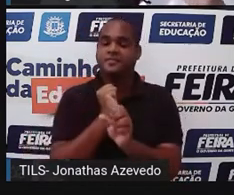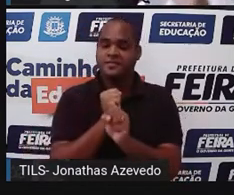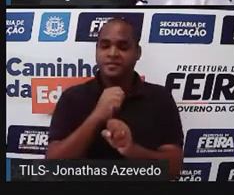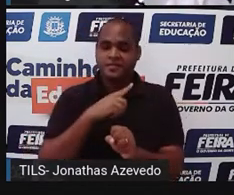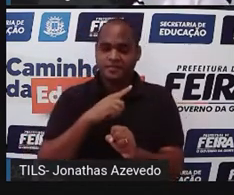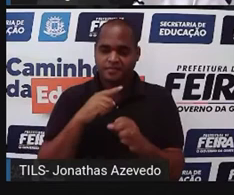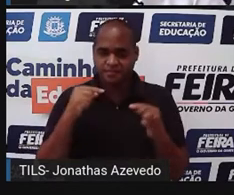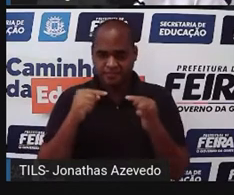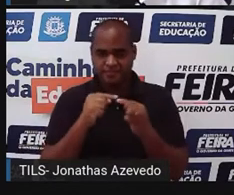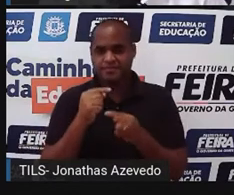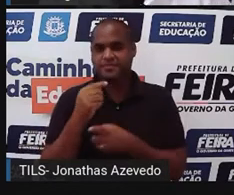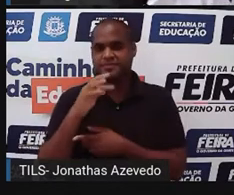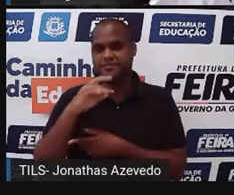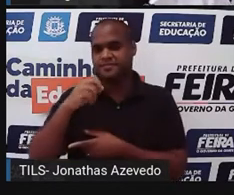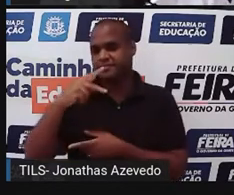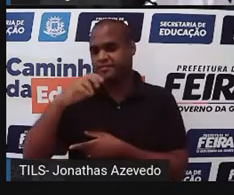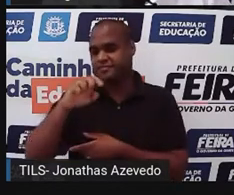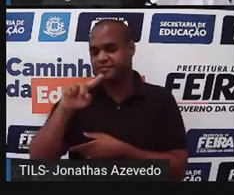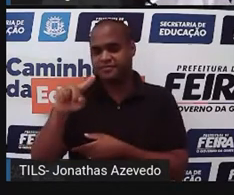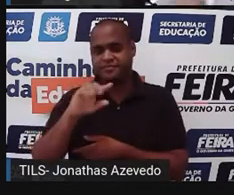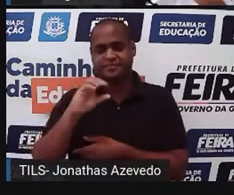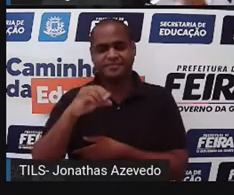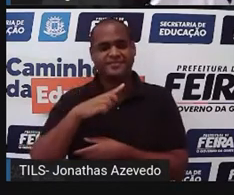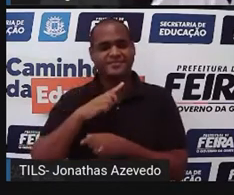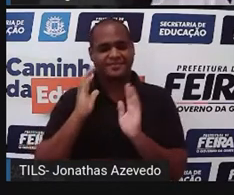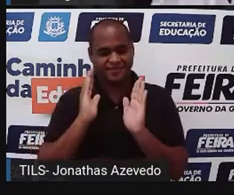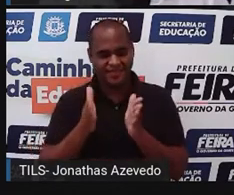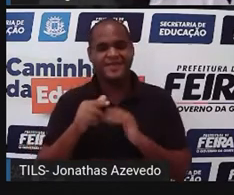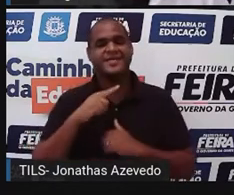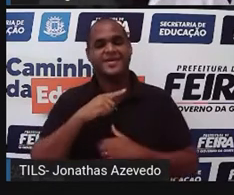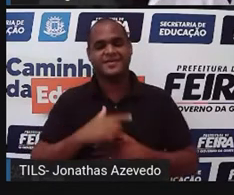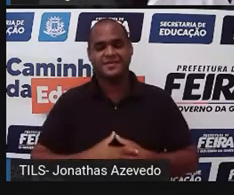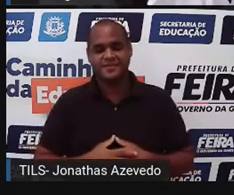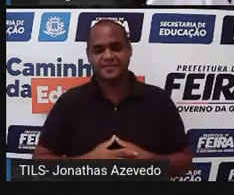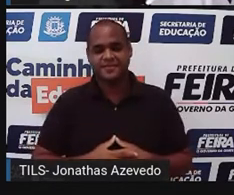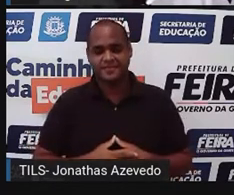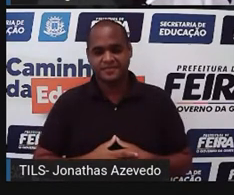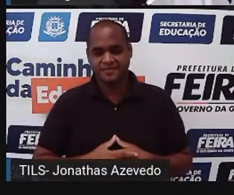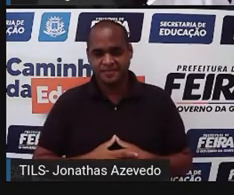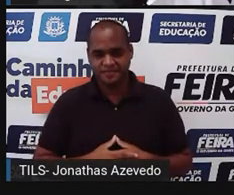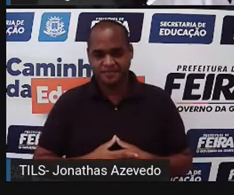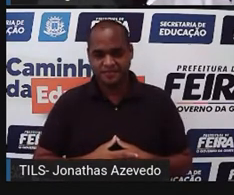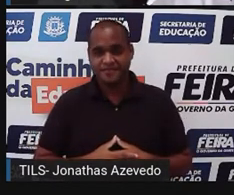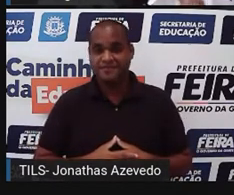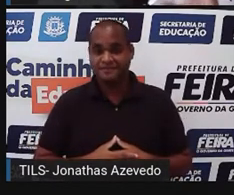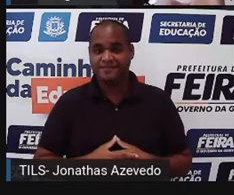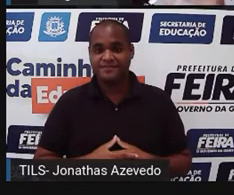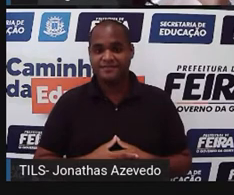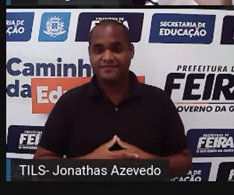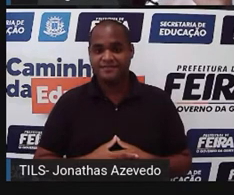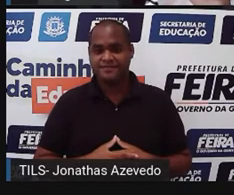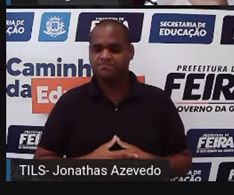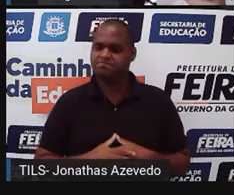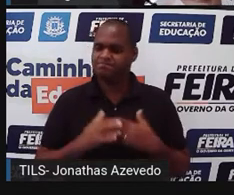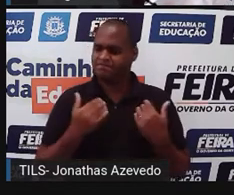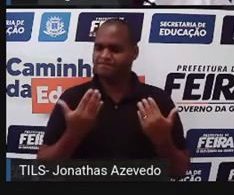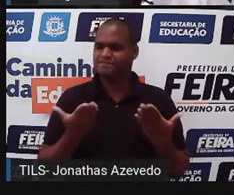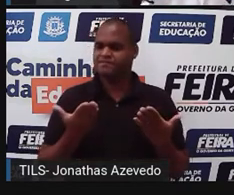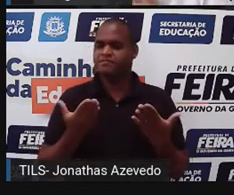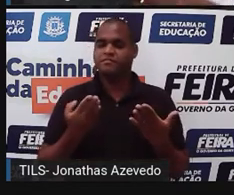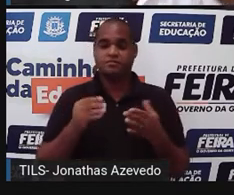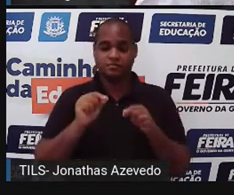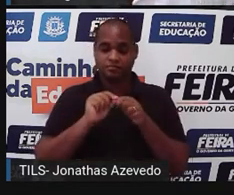desses quadriláteros e Ah beleza bom bom então